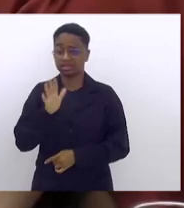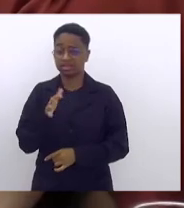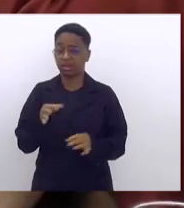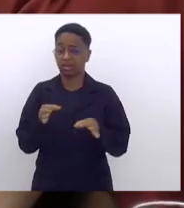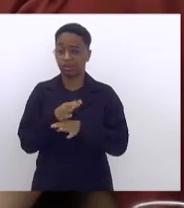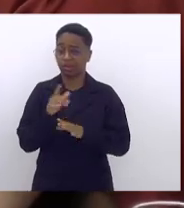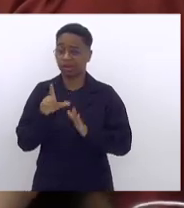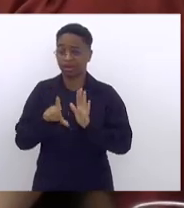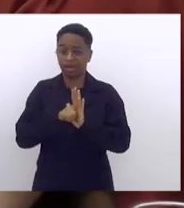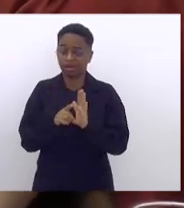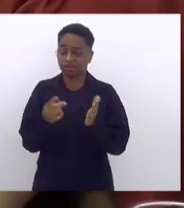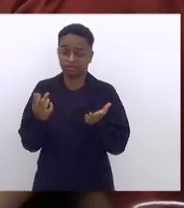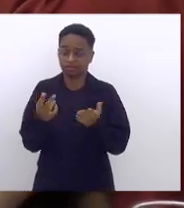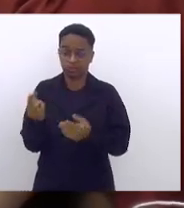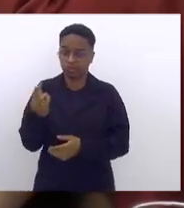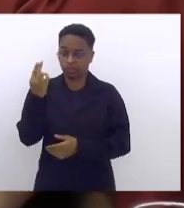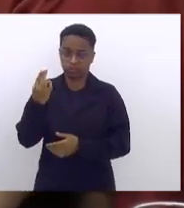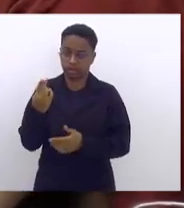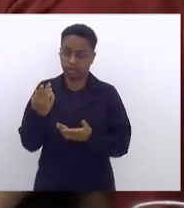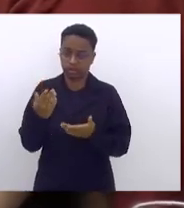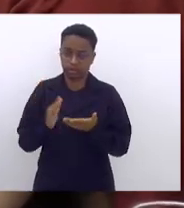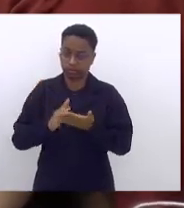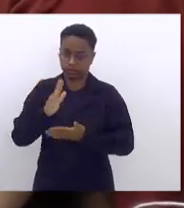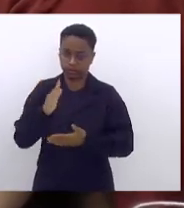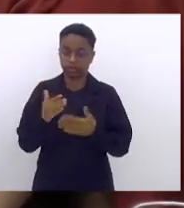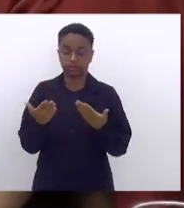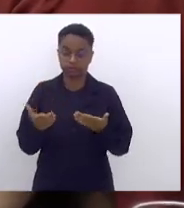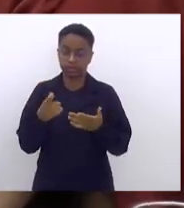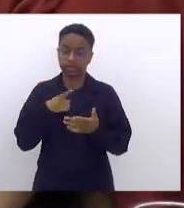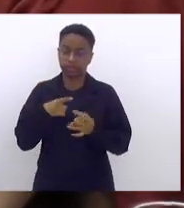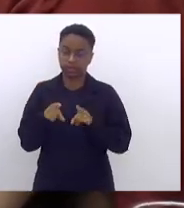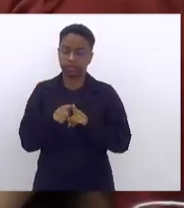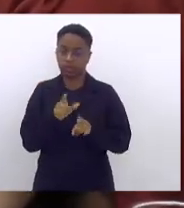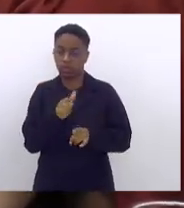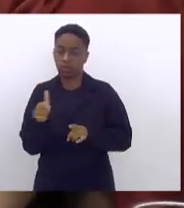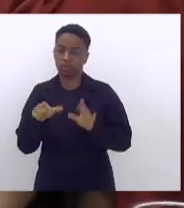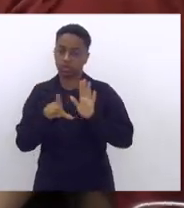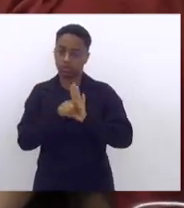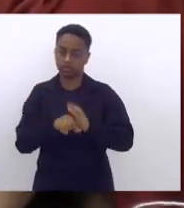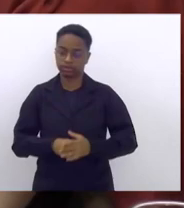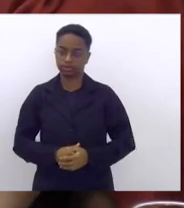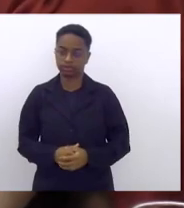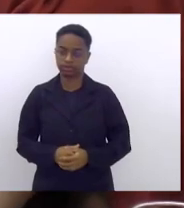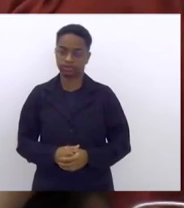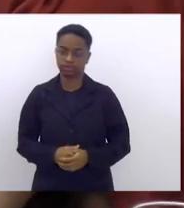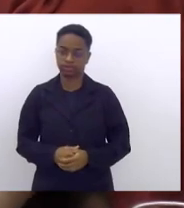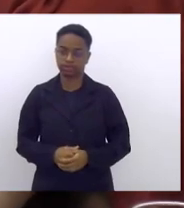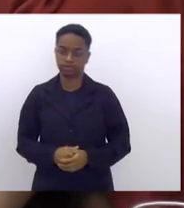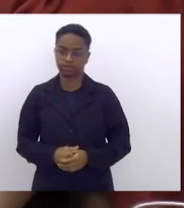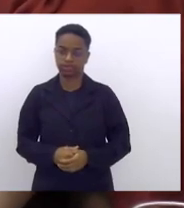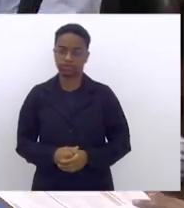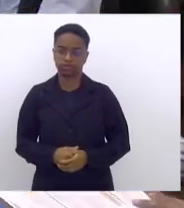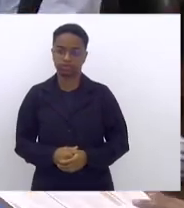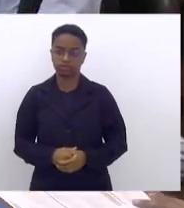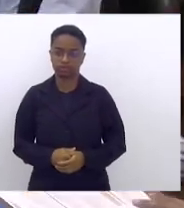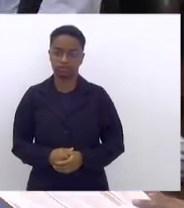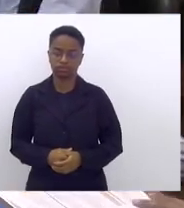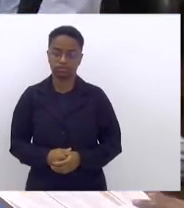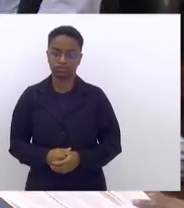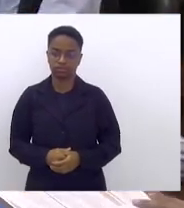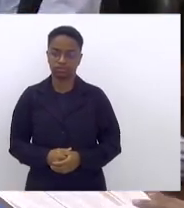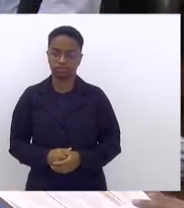aí a gente não consegue fazê-lo. Então, eu queria citar aqui também a existência dessa lei. Perfeito, está incluído na justificativa do